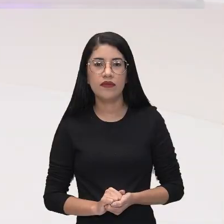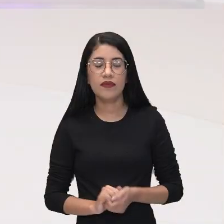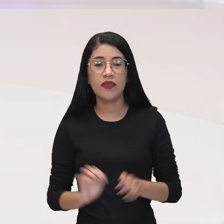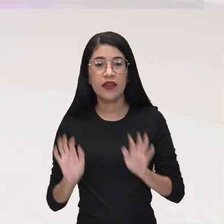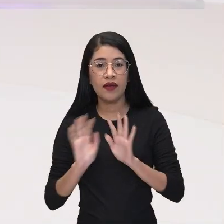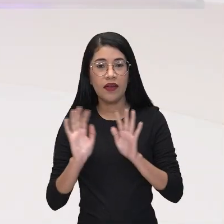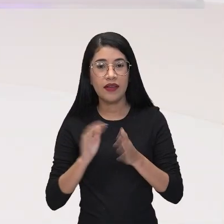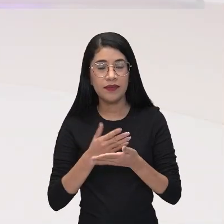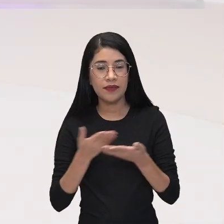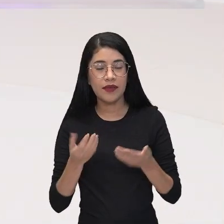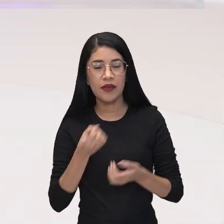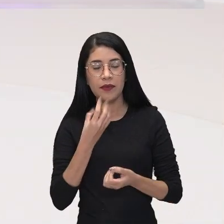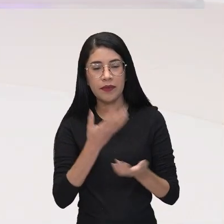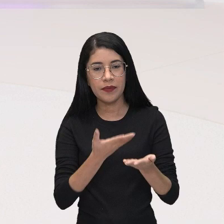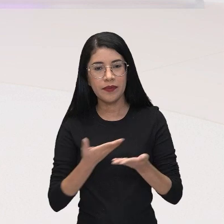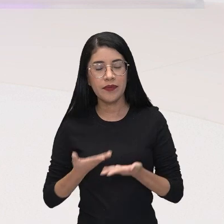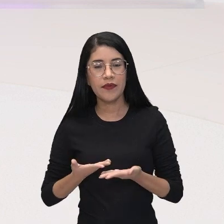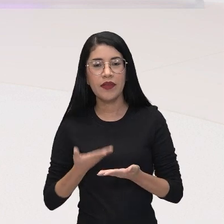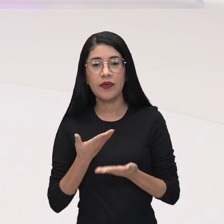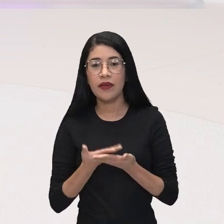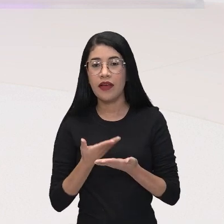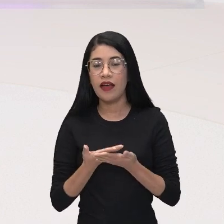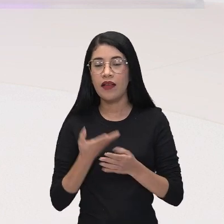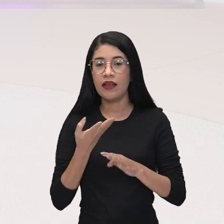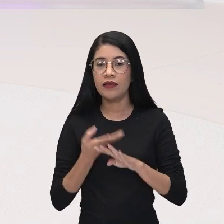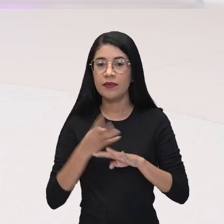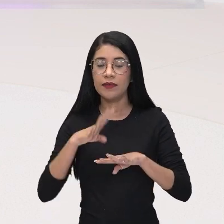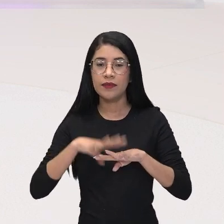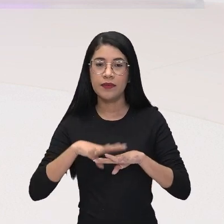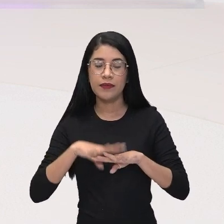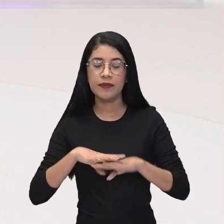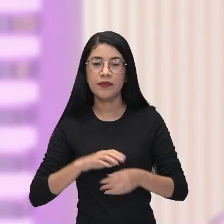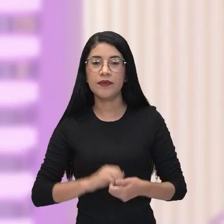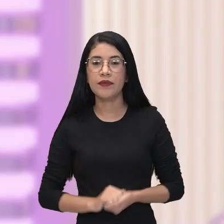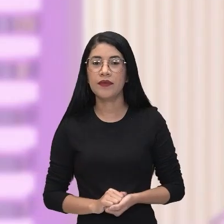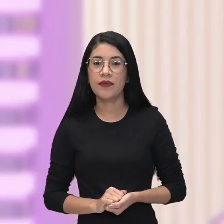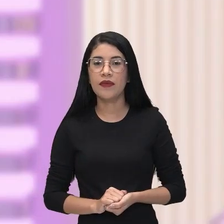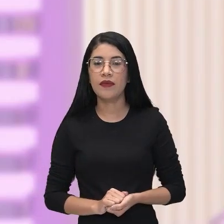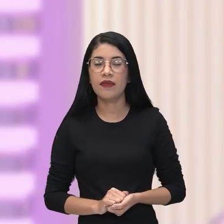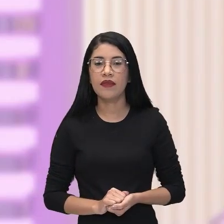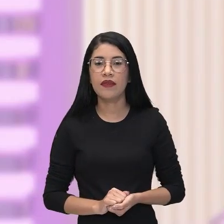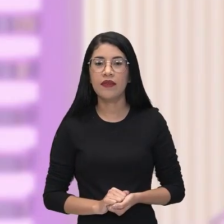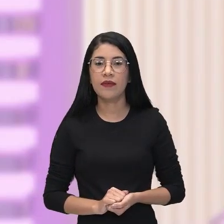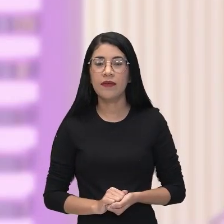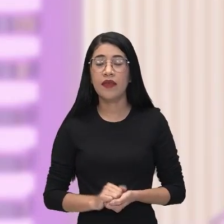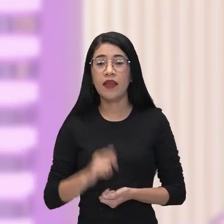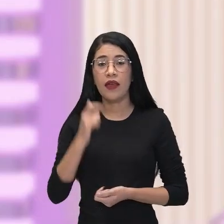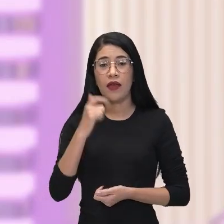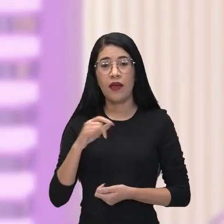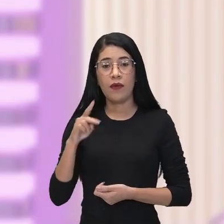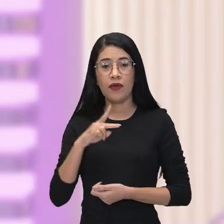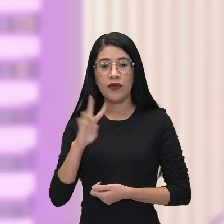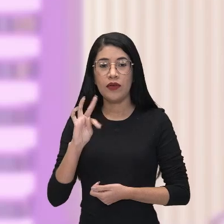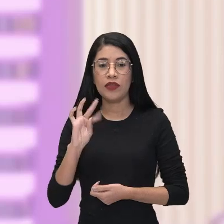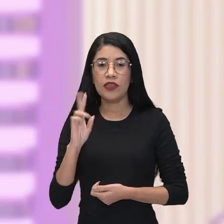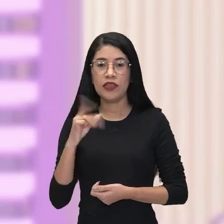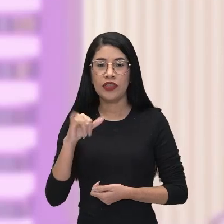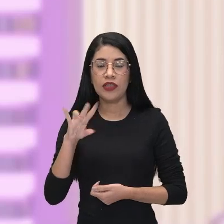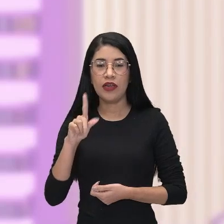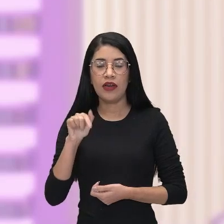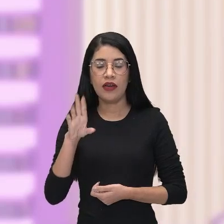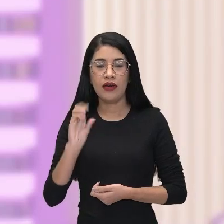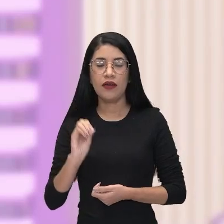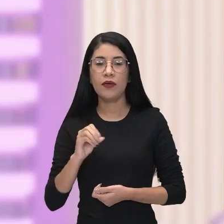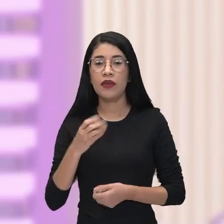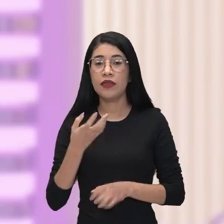Olá, pessoal! Sejam bem-vindos a mais uma aula de matemática. Sou o professor Tiago Silva, professor de